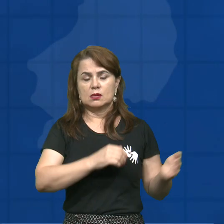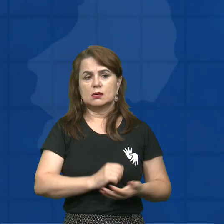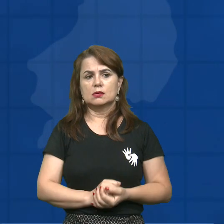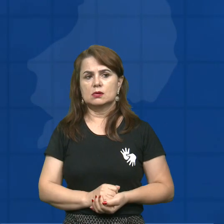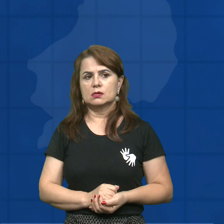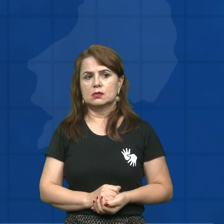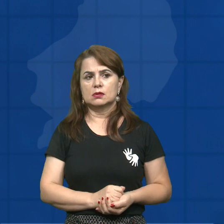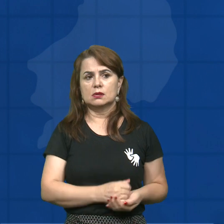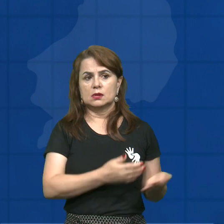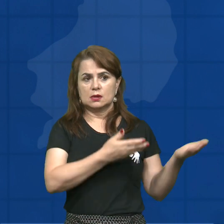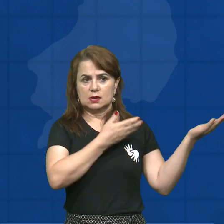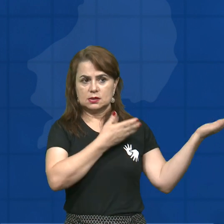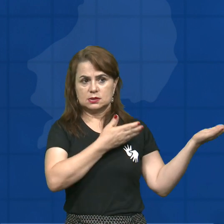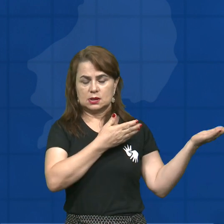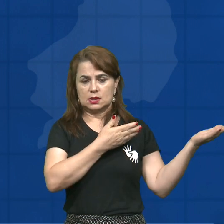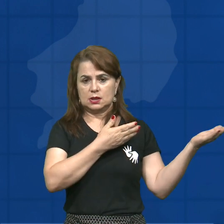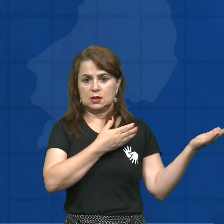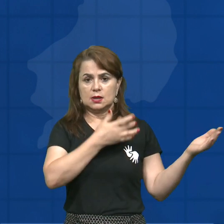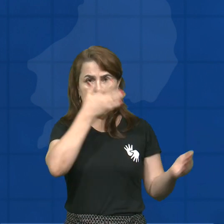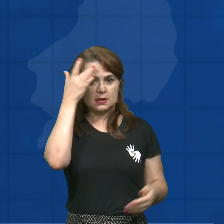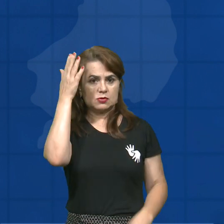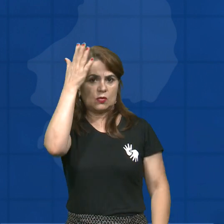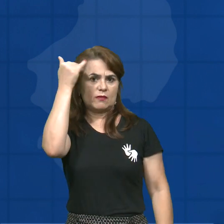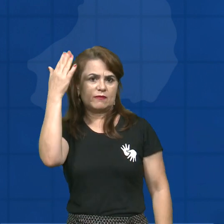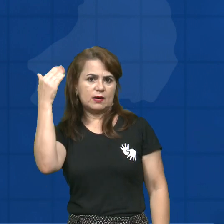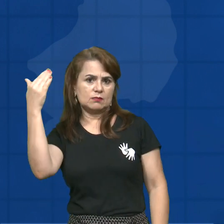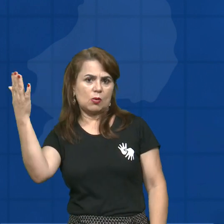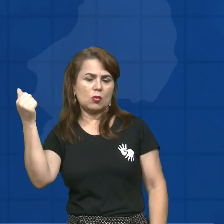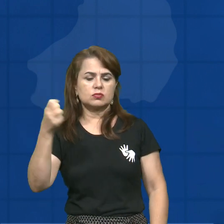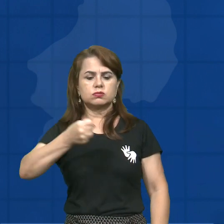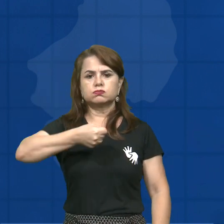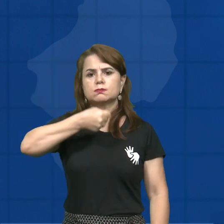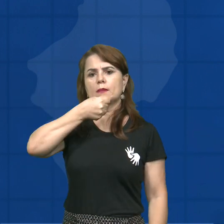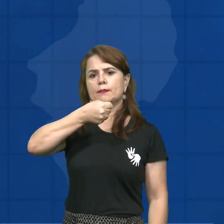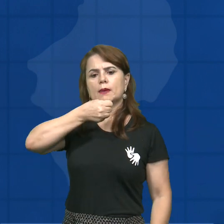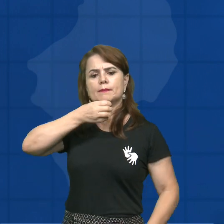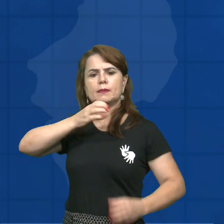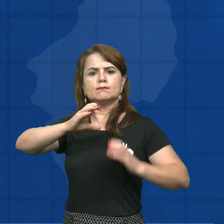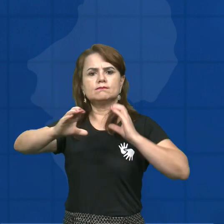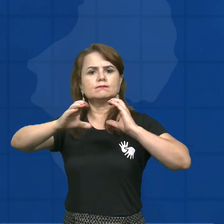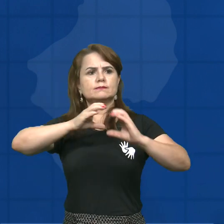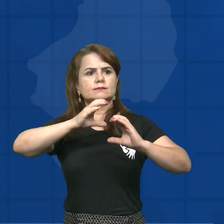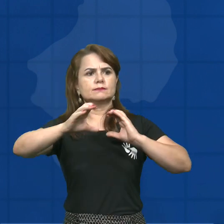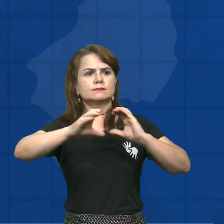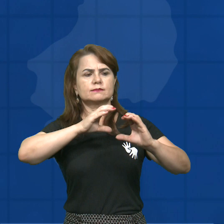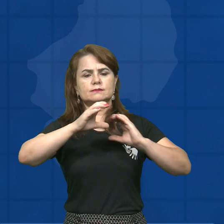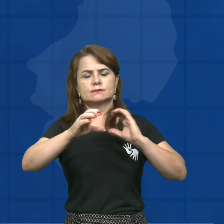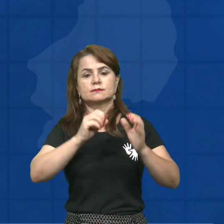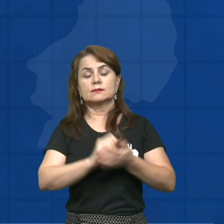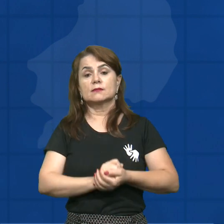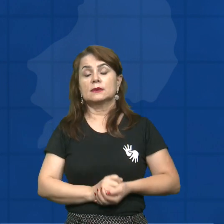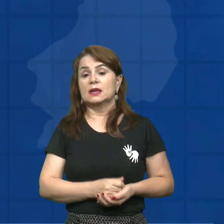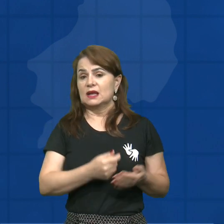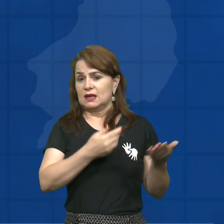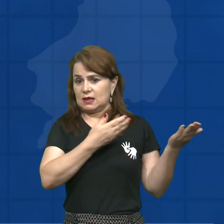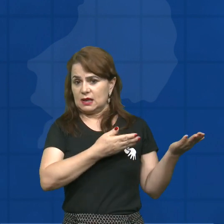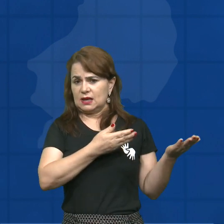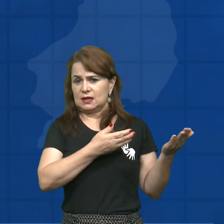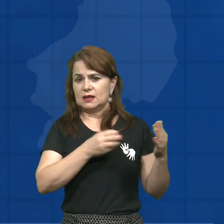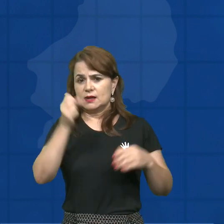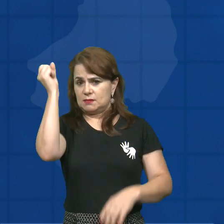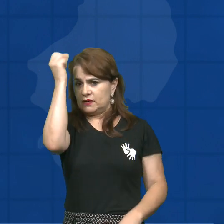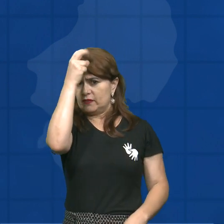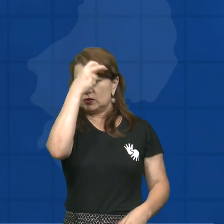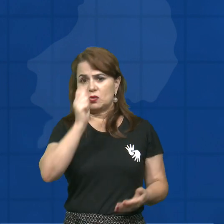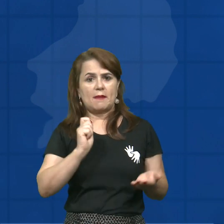Isso aí é a dupla sertaneja, Irmãs Barbosa, tomaram um calote aqui da Prefeitura